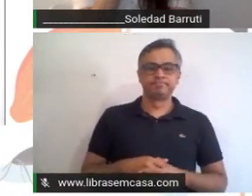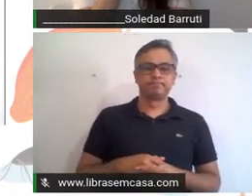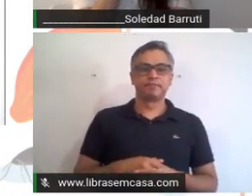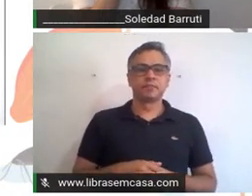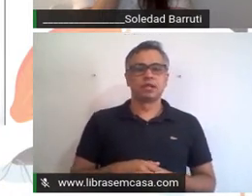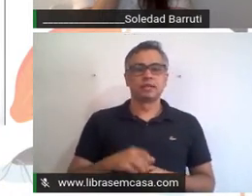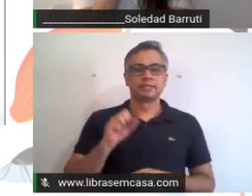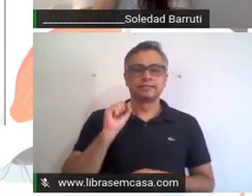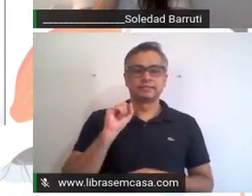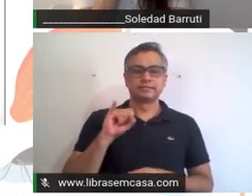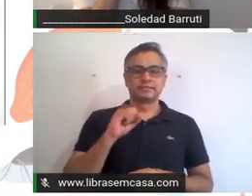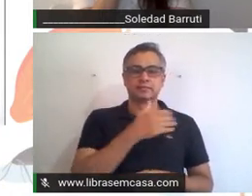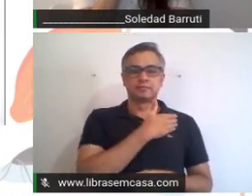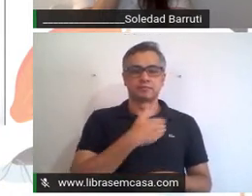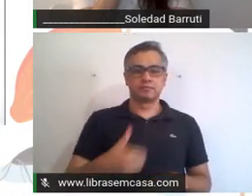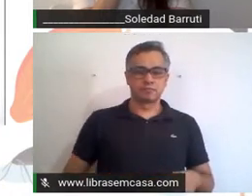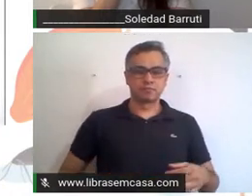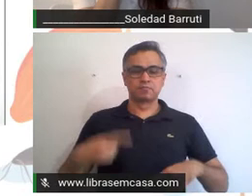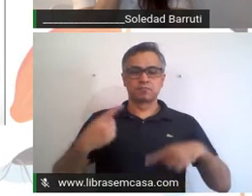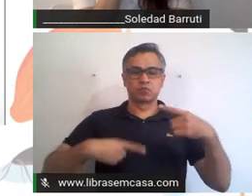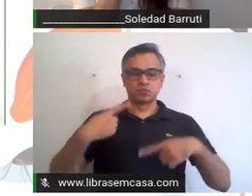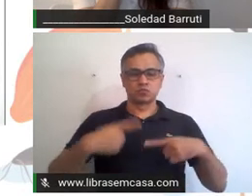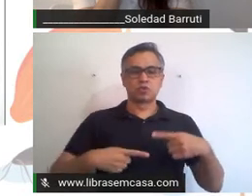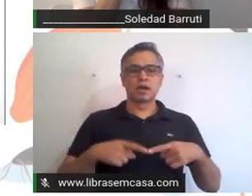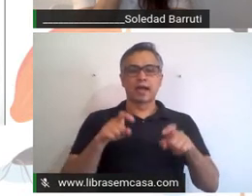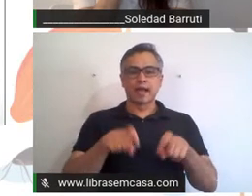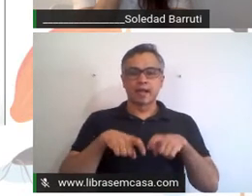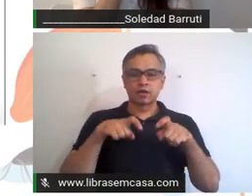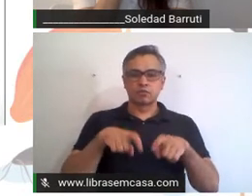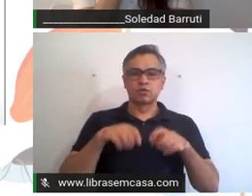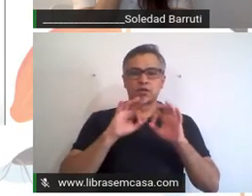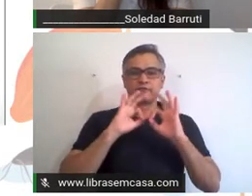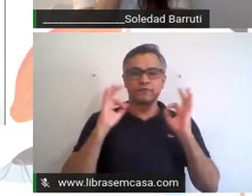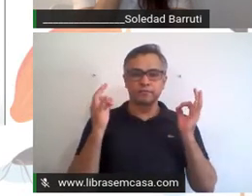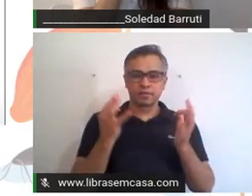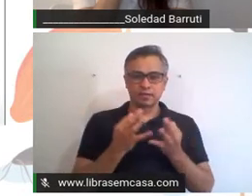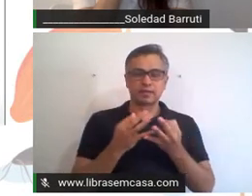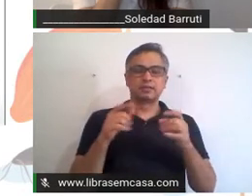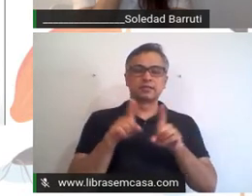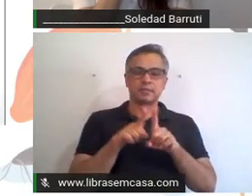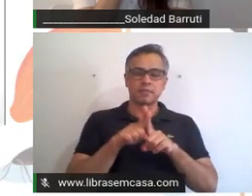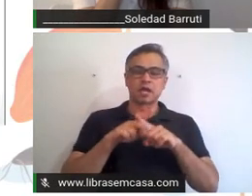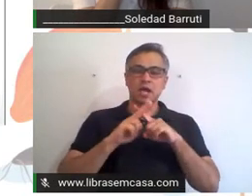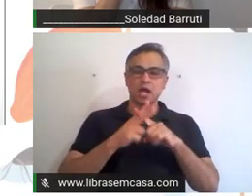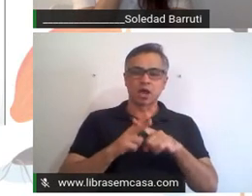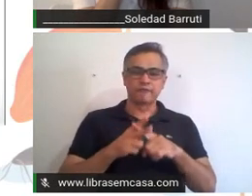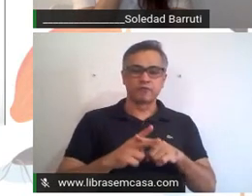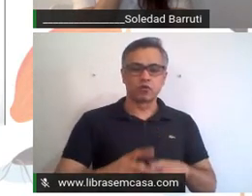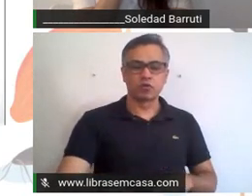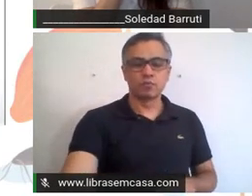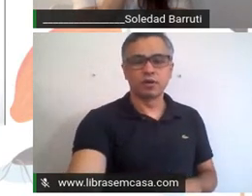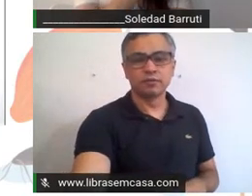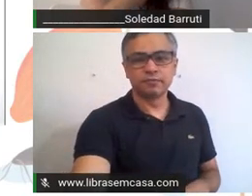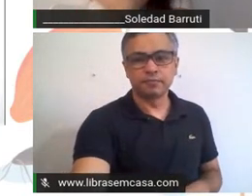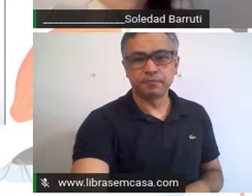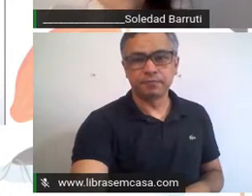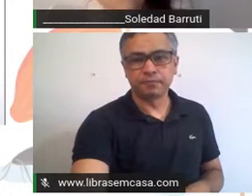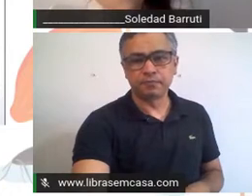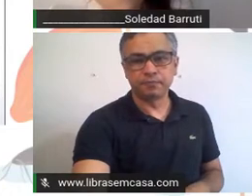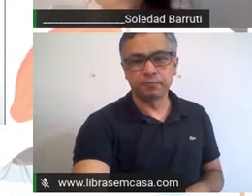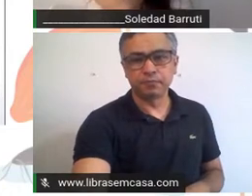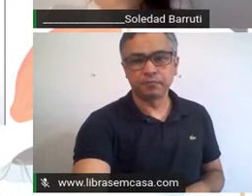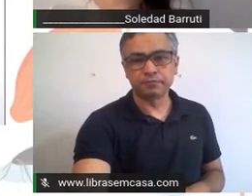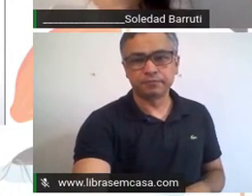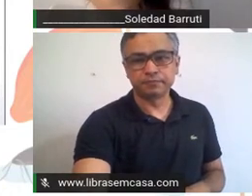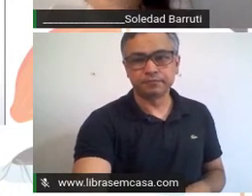Técnica e Extensão Rural para Agricultura Familiar e Reforma Agrária, será que a gente tem alguma alternativa de revitalização dessa política ou renascimento da